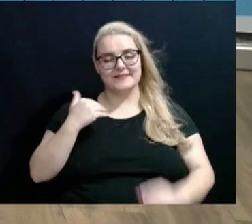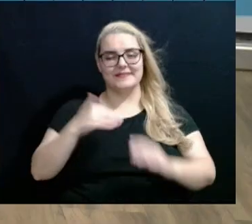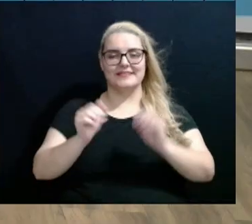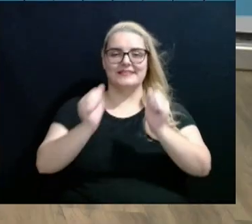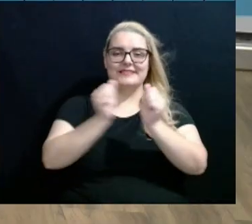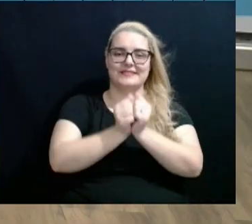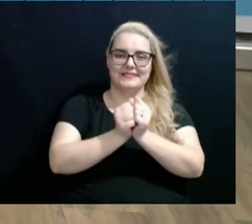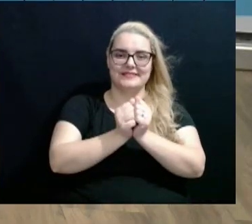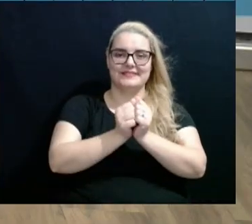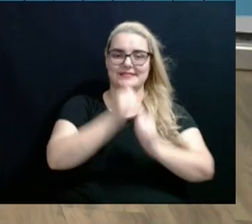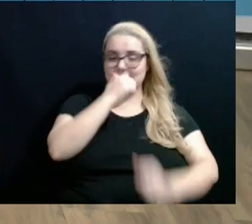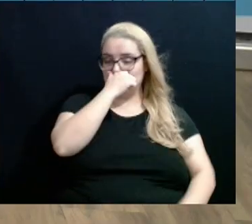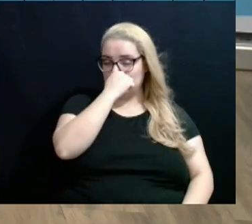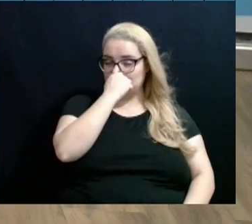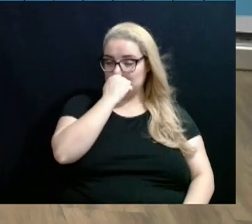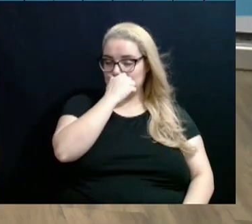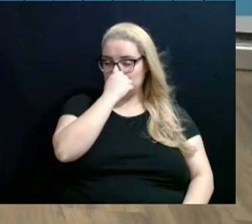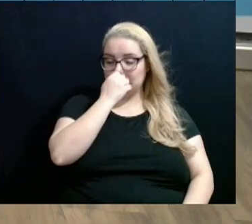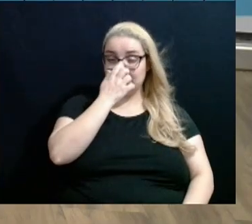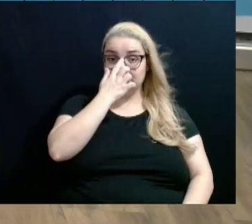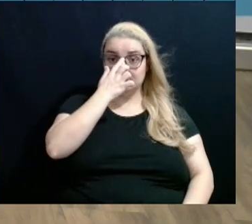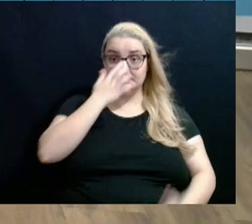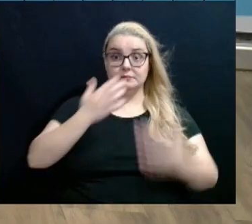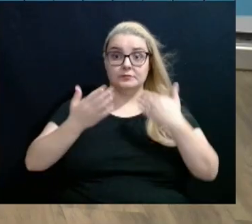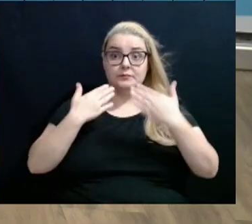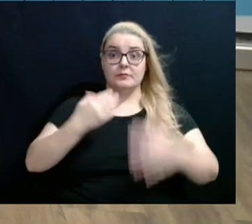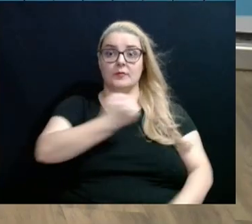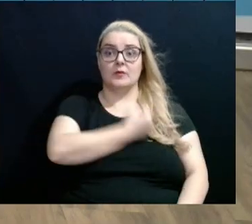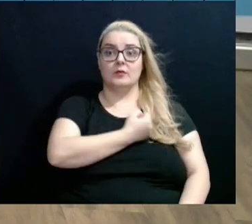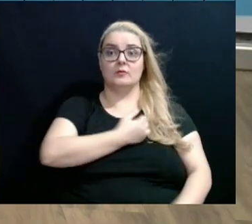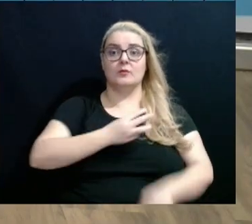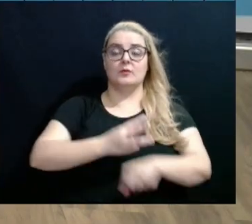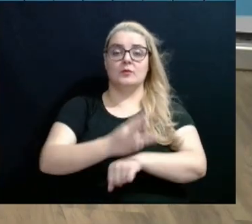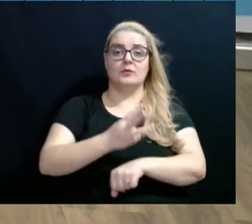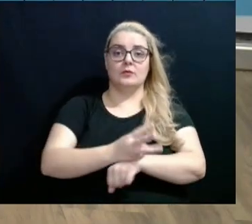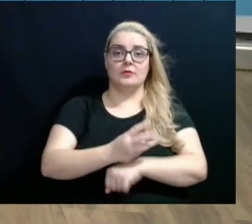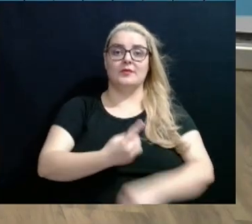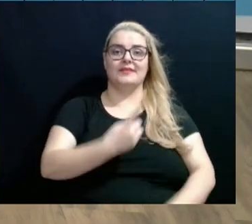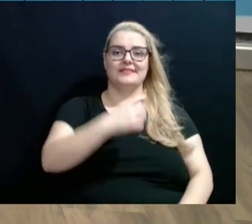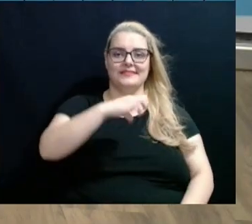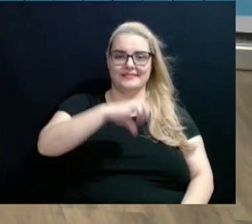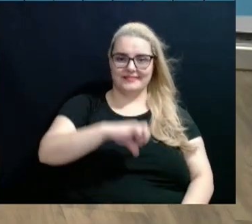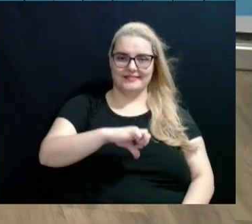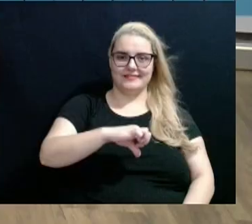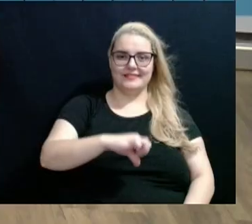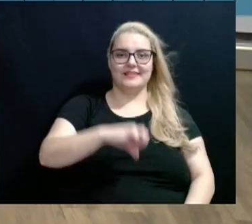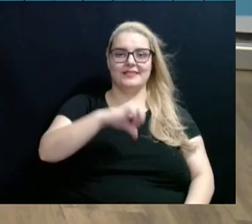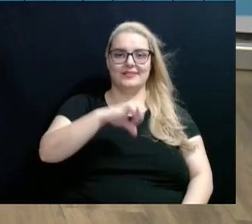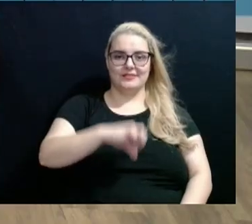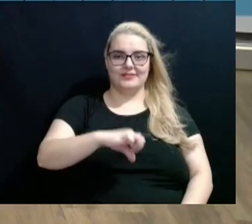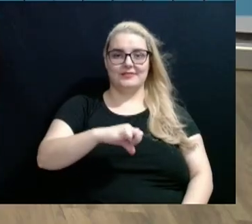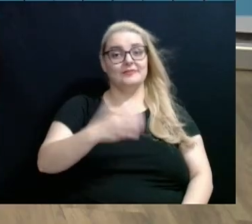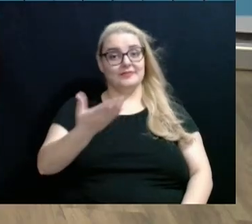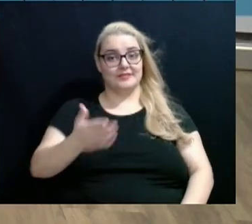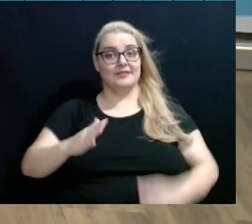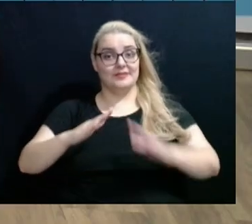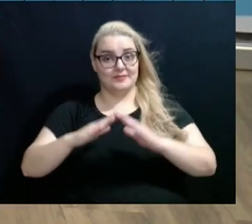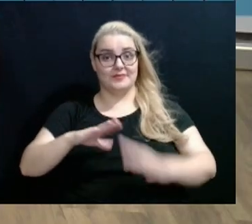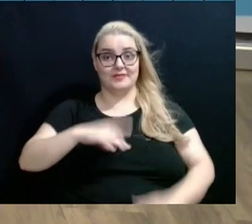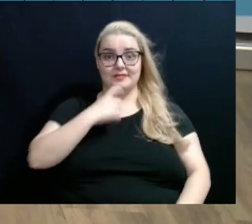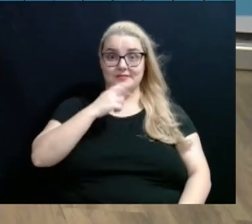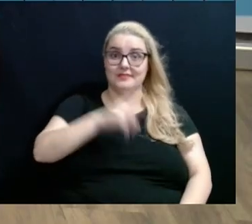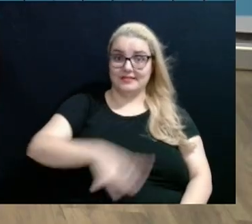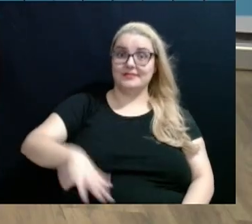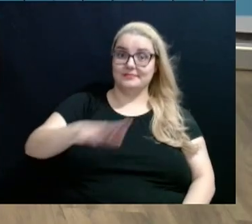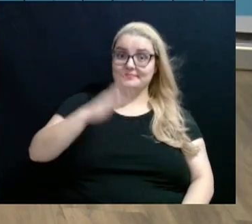sua mensagem. Vamos conversar pelo número do nosso WhatsApp, 19 é o nosso DDD. Para você que é de Campinas e região, já